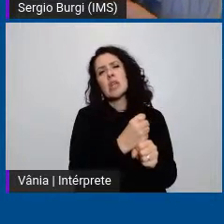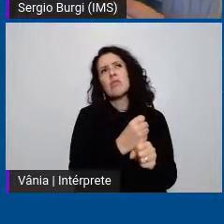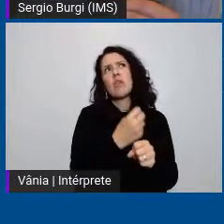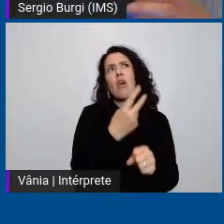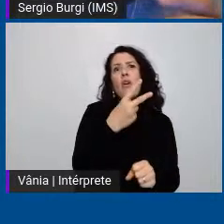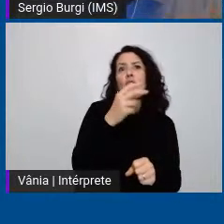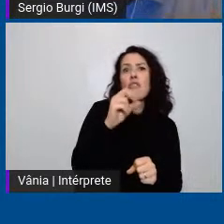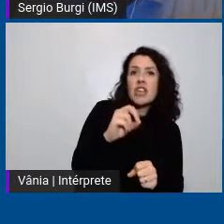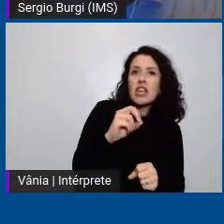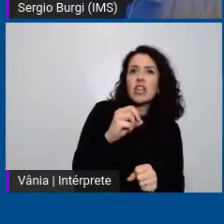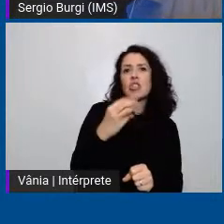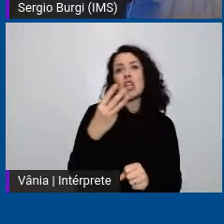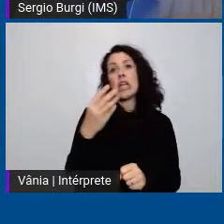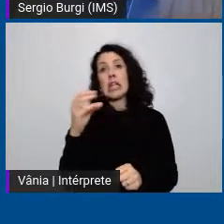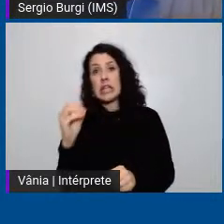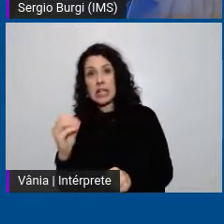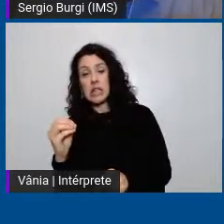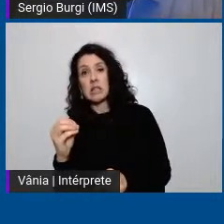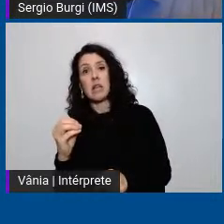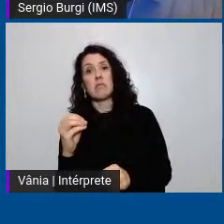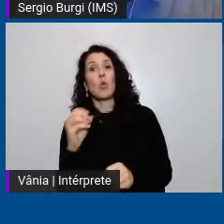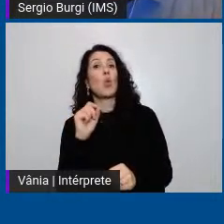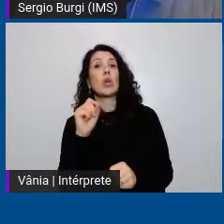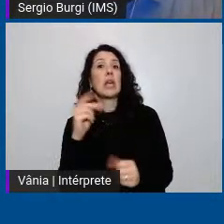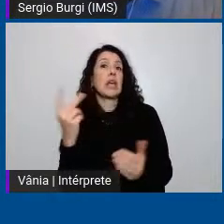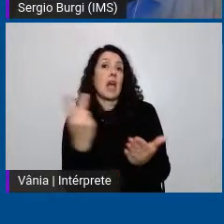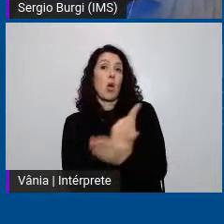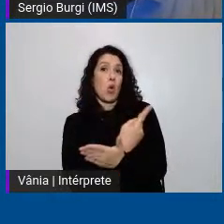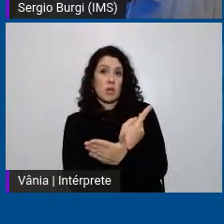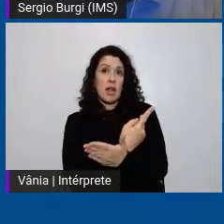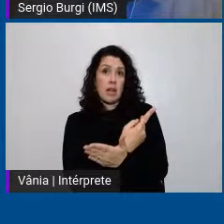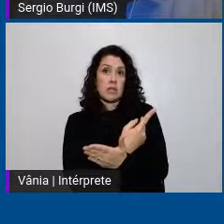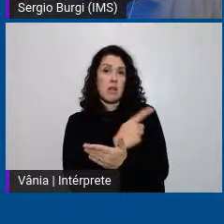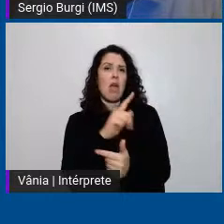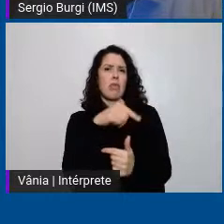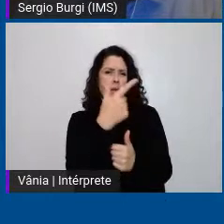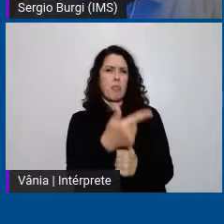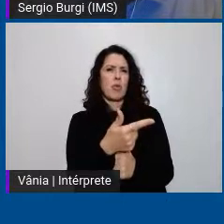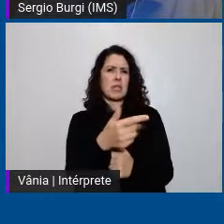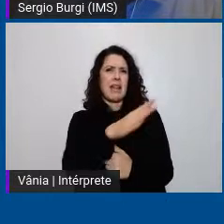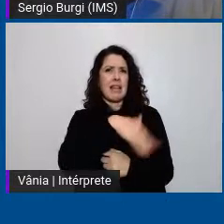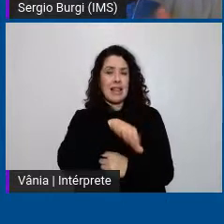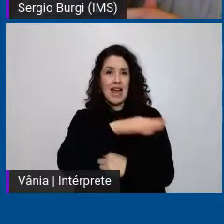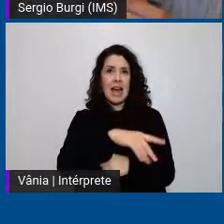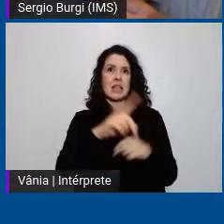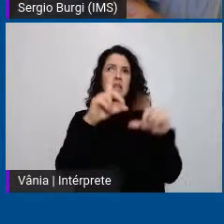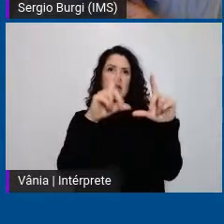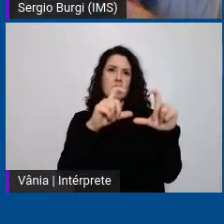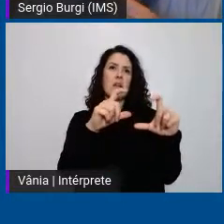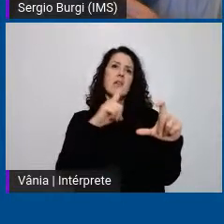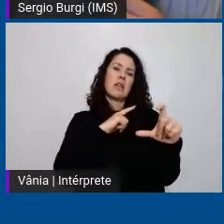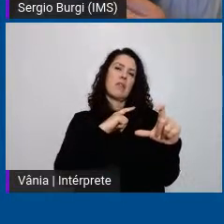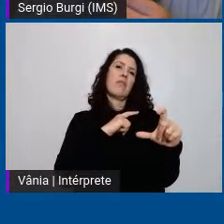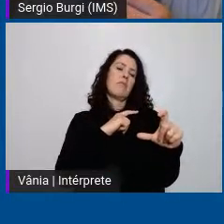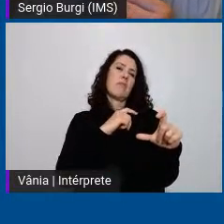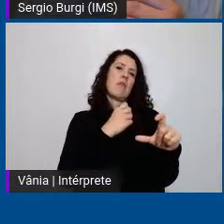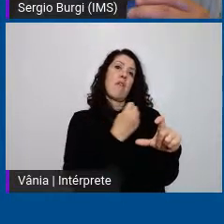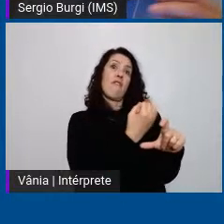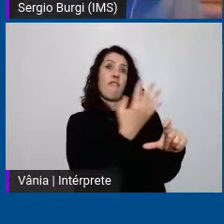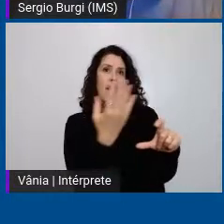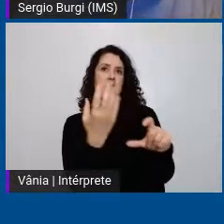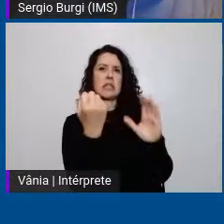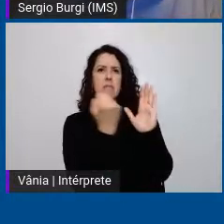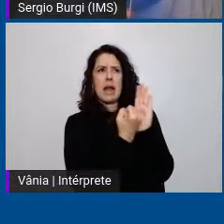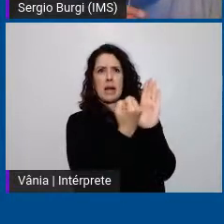a fotografia, com a efetiva miniaturização da fotografia nas câmeras Leica, Rolleiflex. Nós temos que